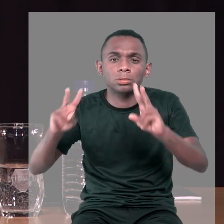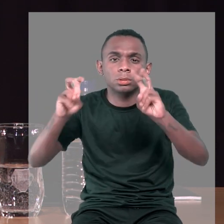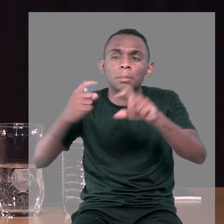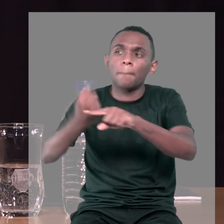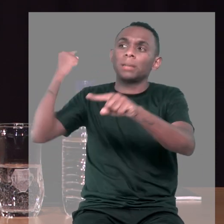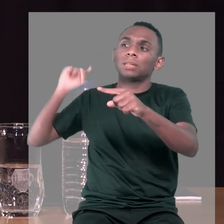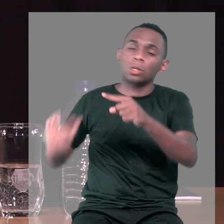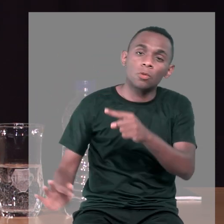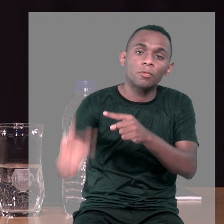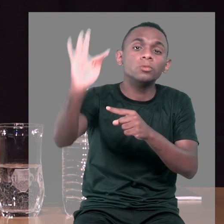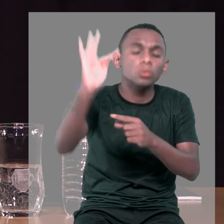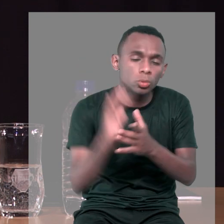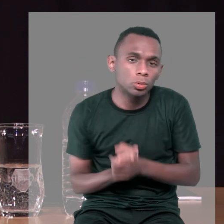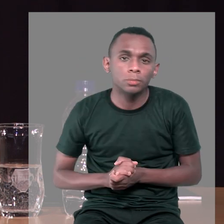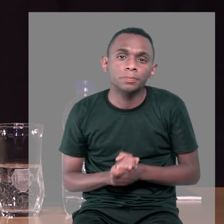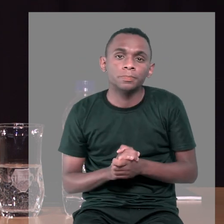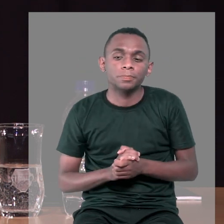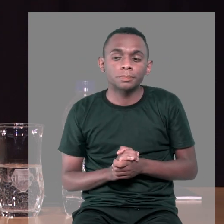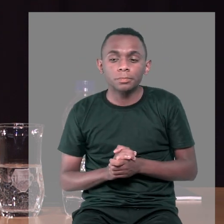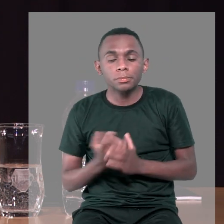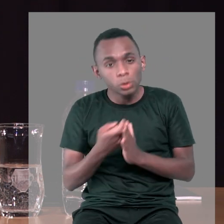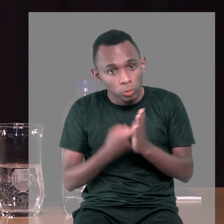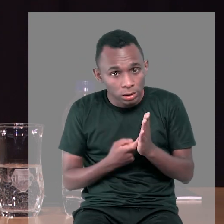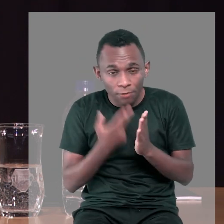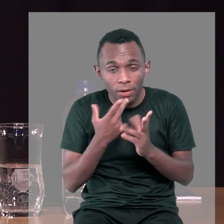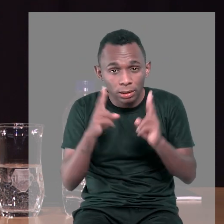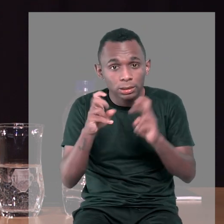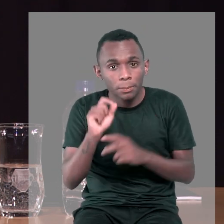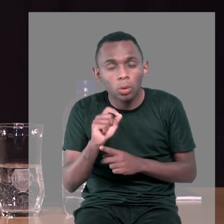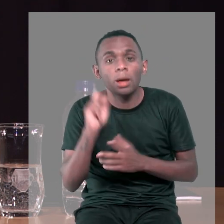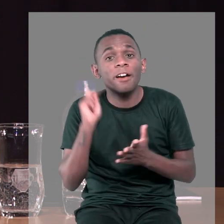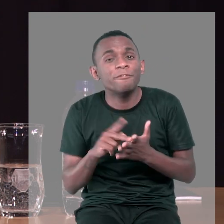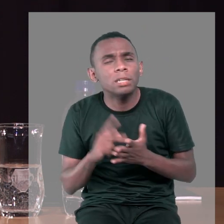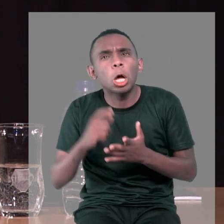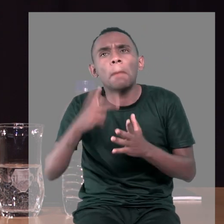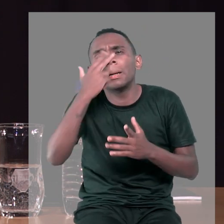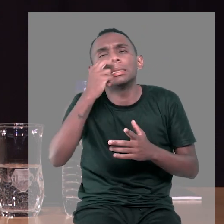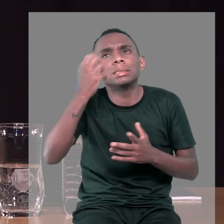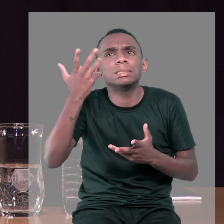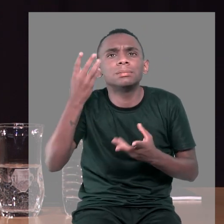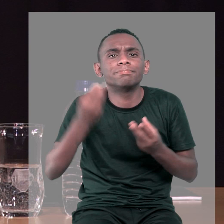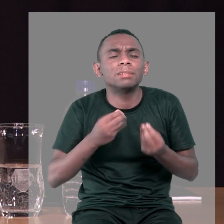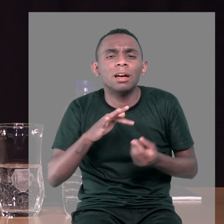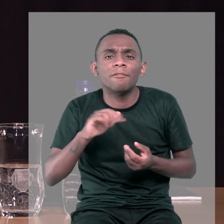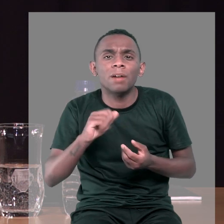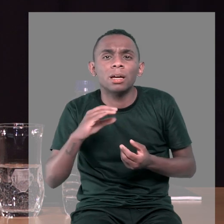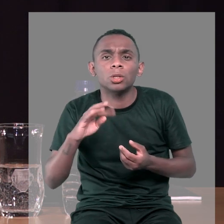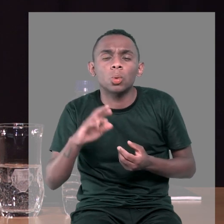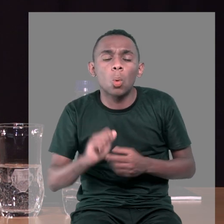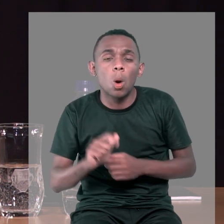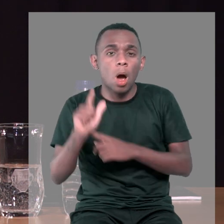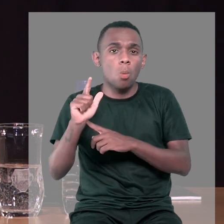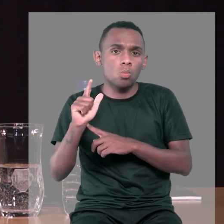factual seria, na verdade, perdoe a redundância, mas essa verdade factual seria, então, o registro